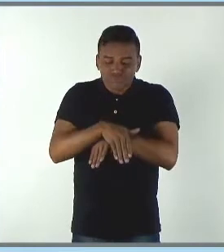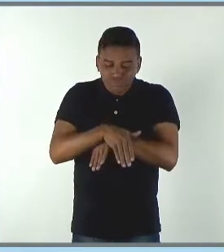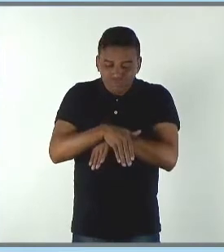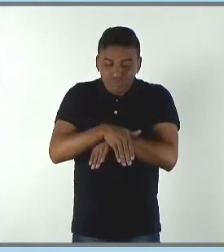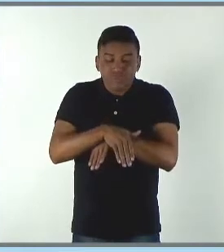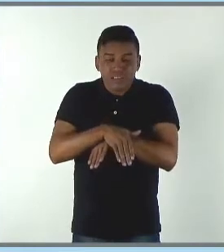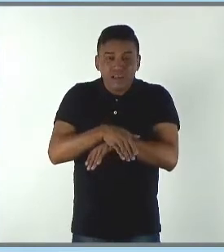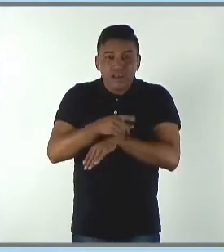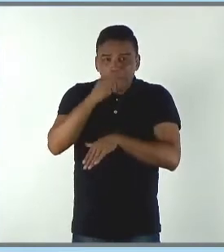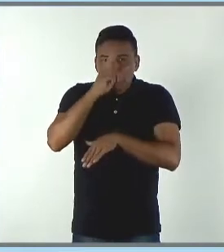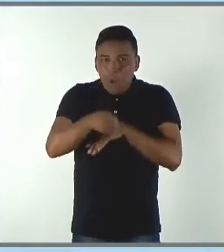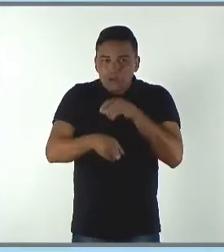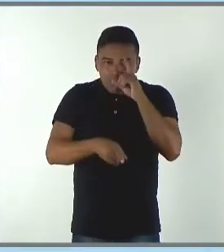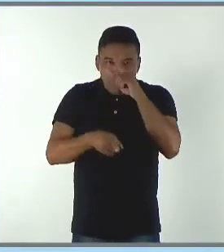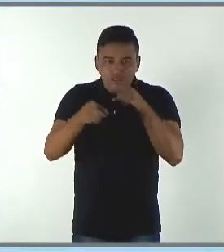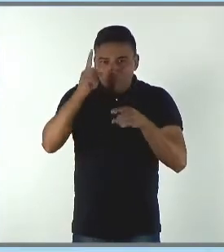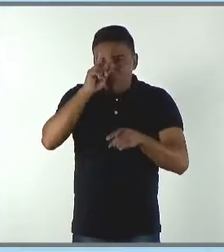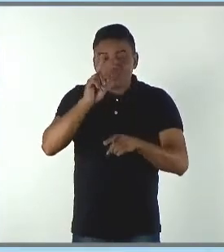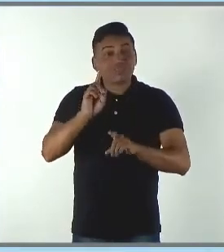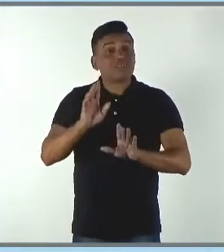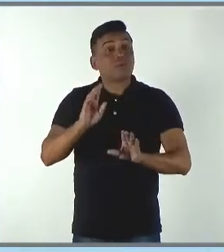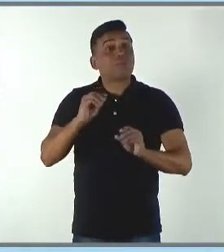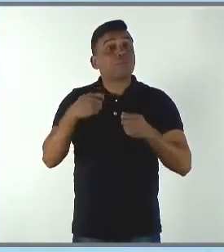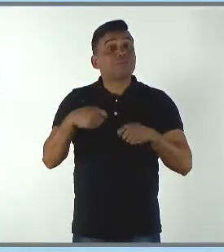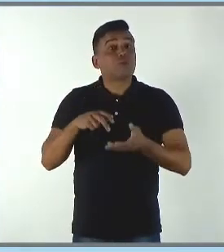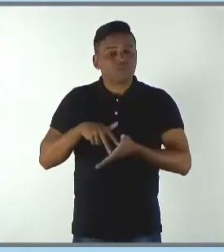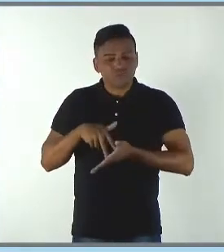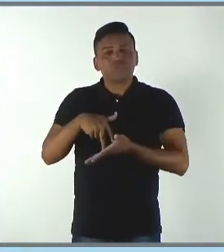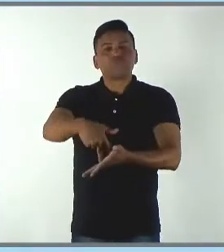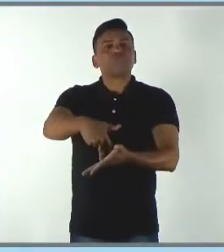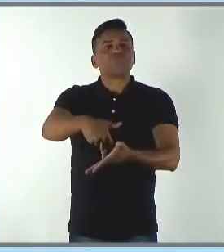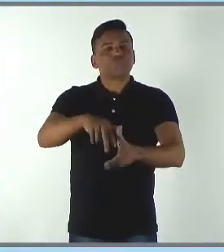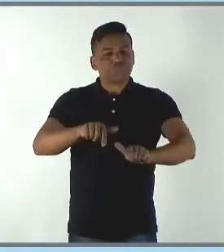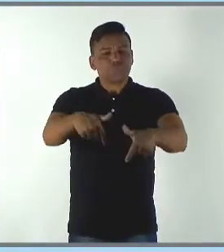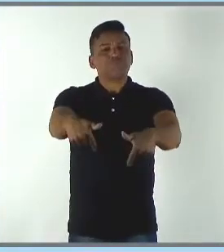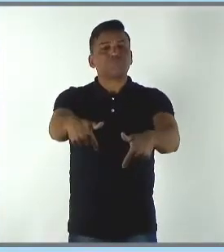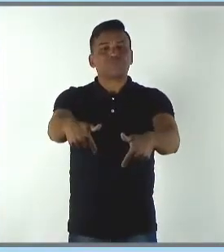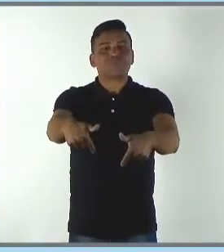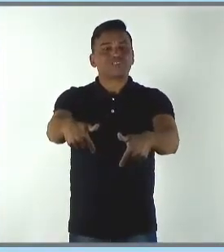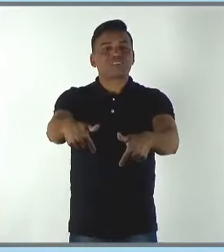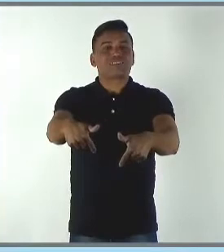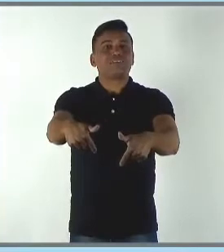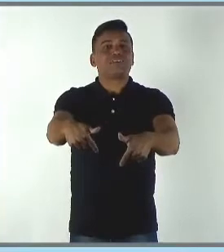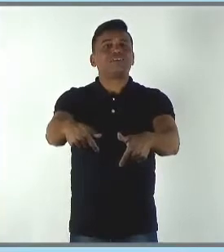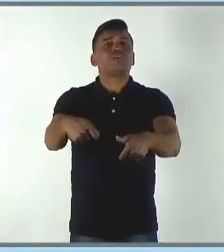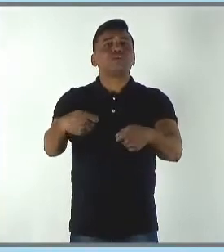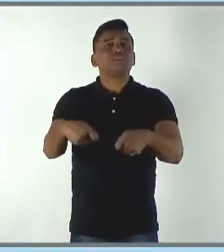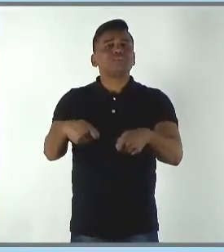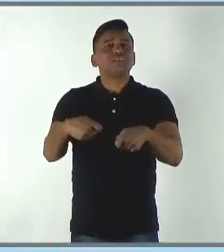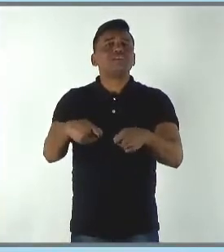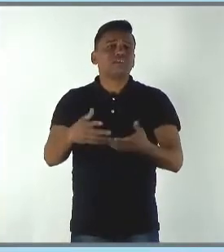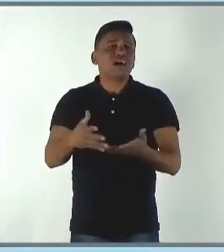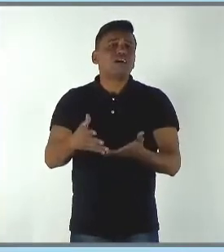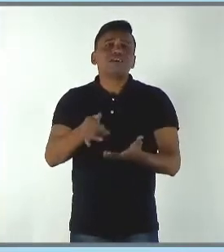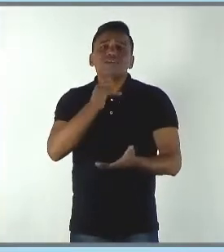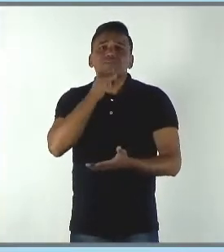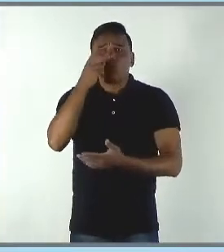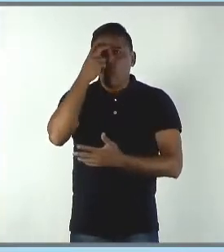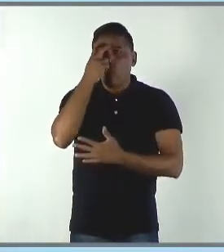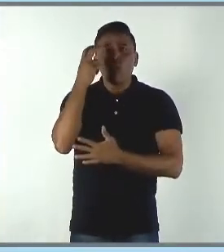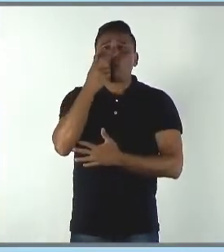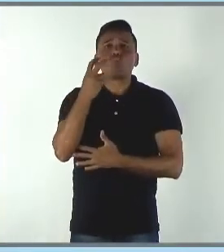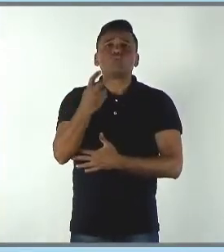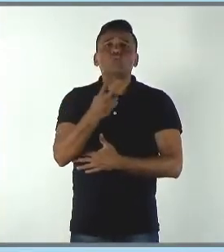de reerguimento, de articulação de princípios, portanto de porosidade, essas culturas não teriam deixado um legado que se